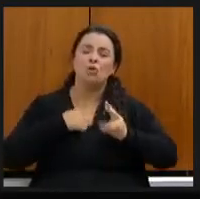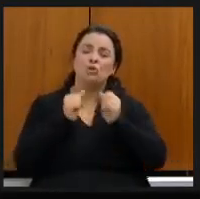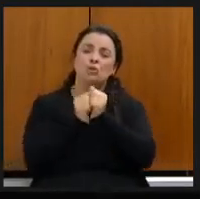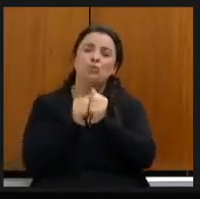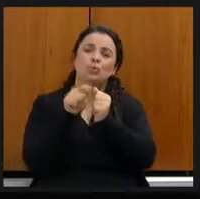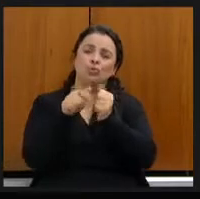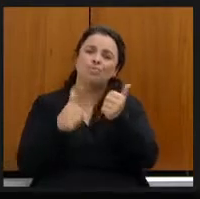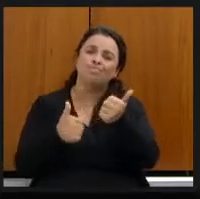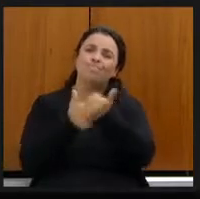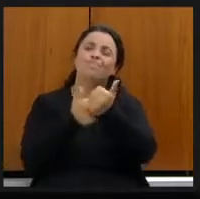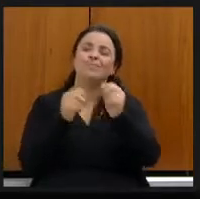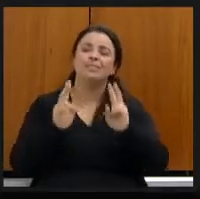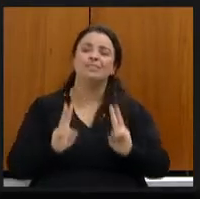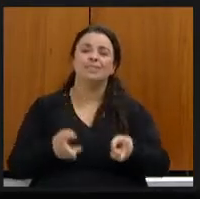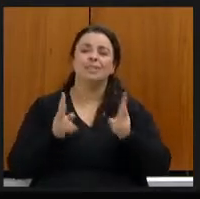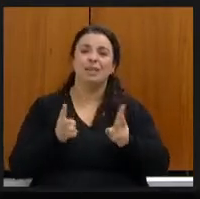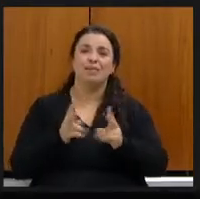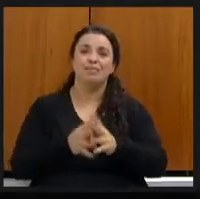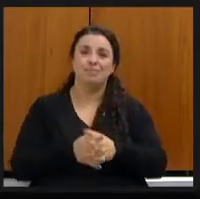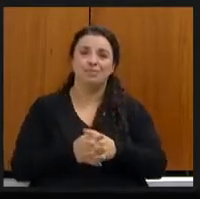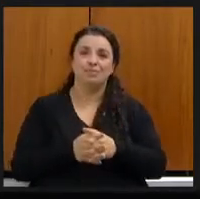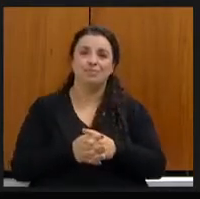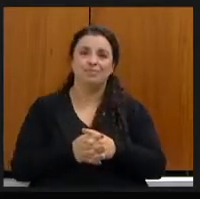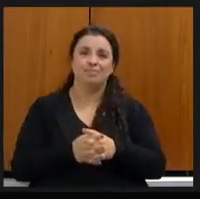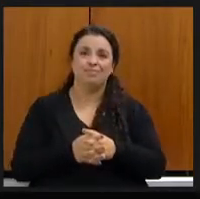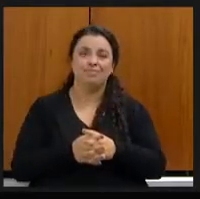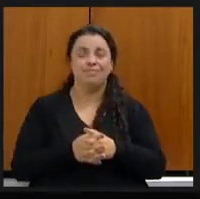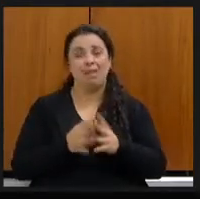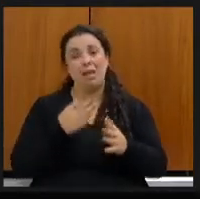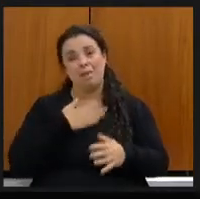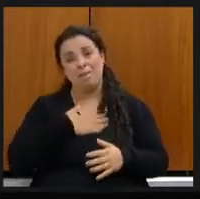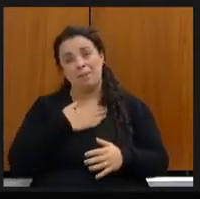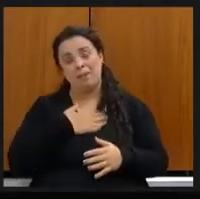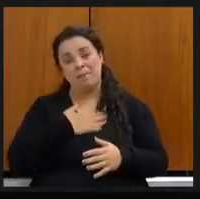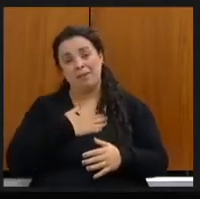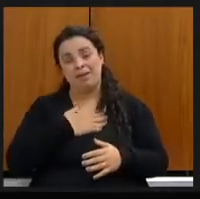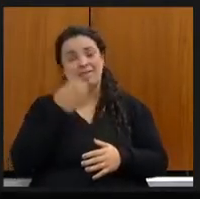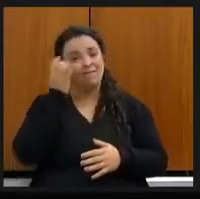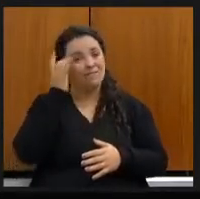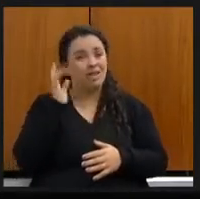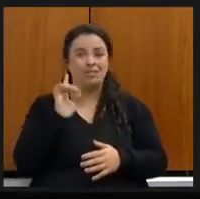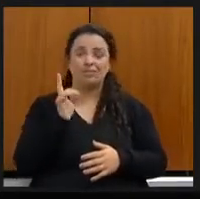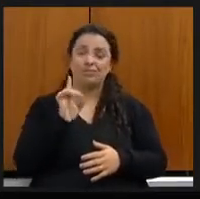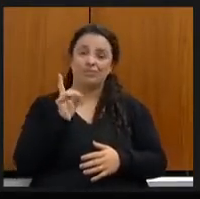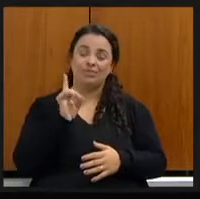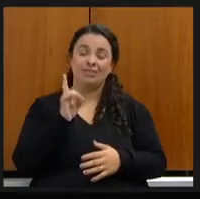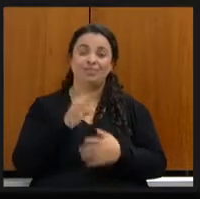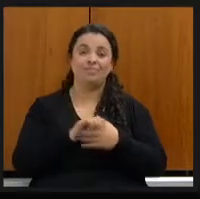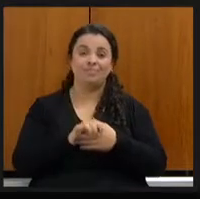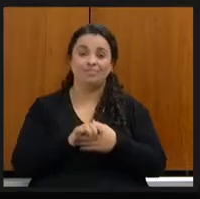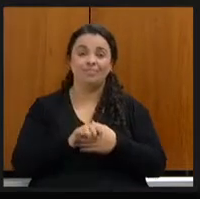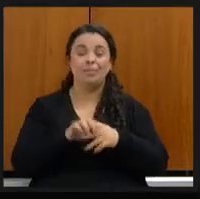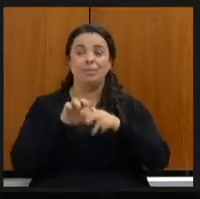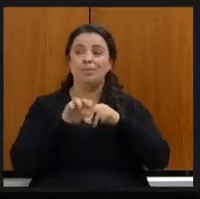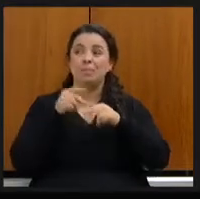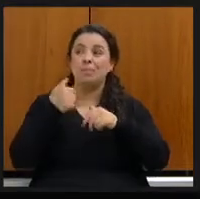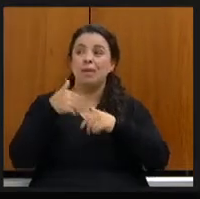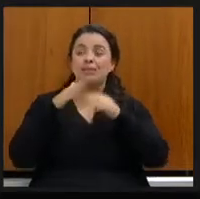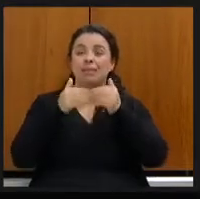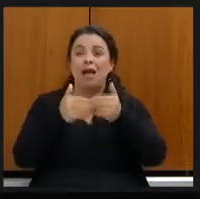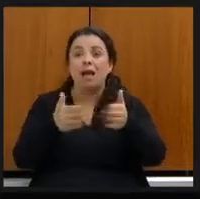as coisas por aqui elas não estão muito fáceis e levando para um cenário mais amplo